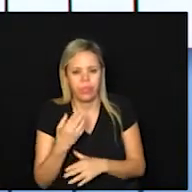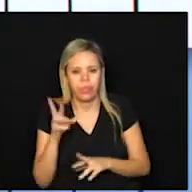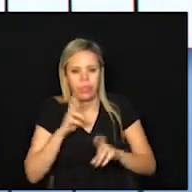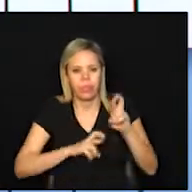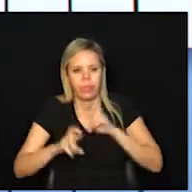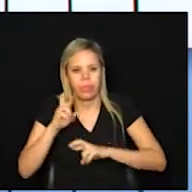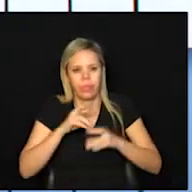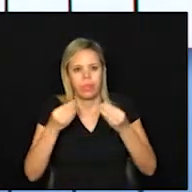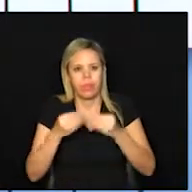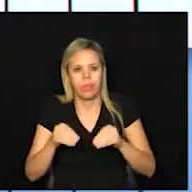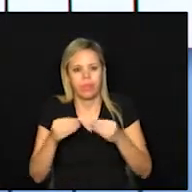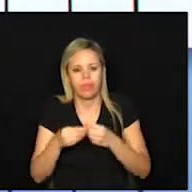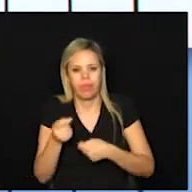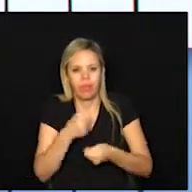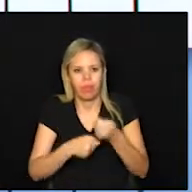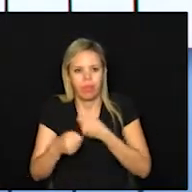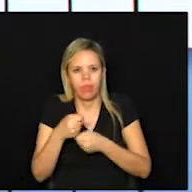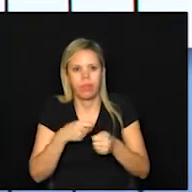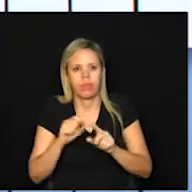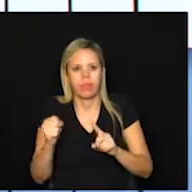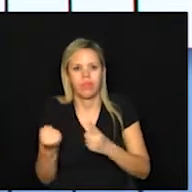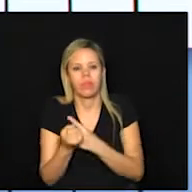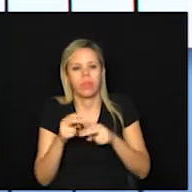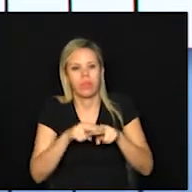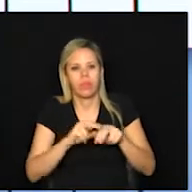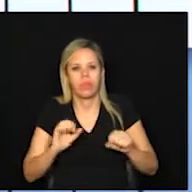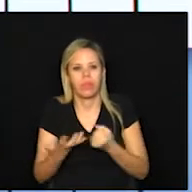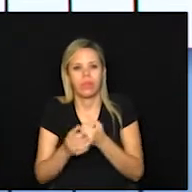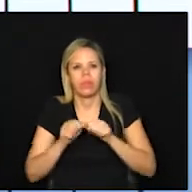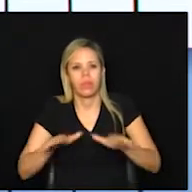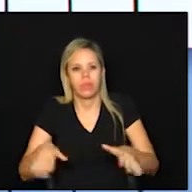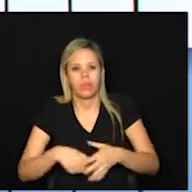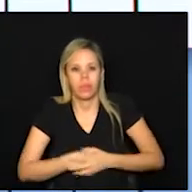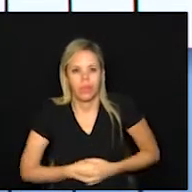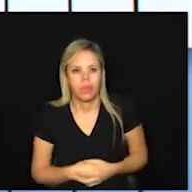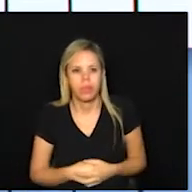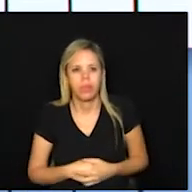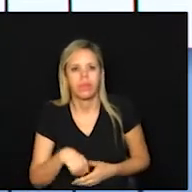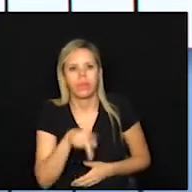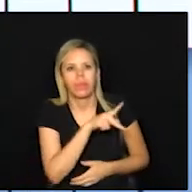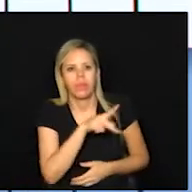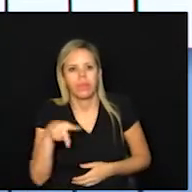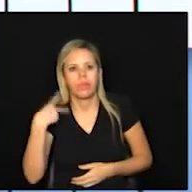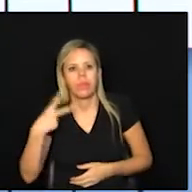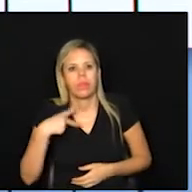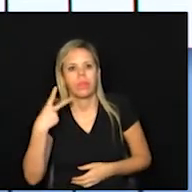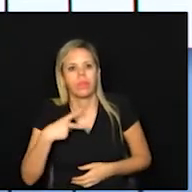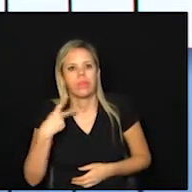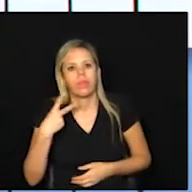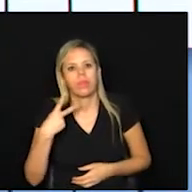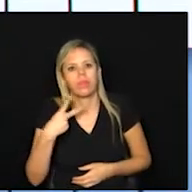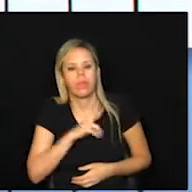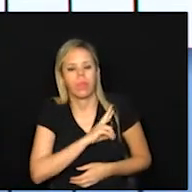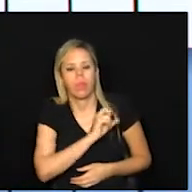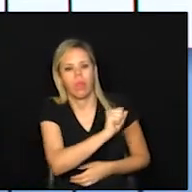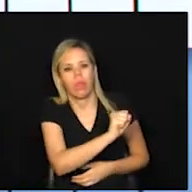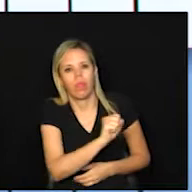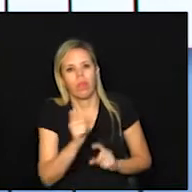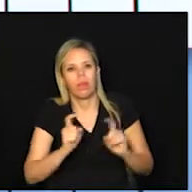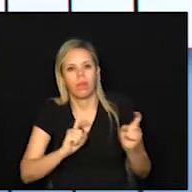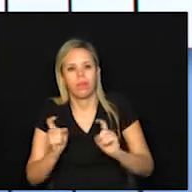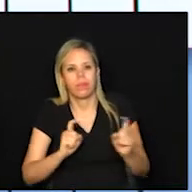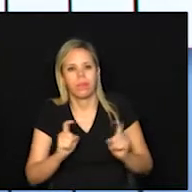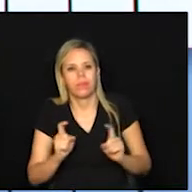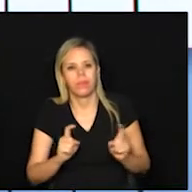analisar os impactos econômicos e sociais da pandemia da Covid-19, que é presidida pelo vereador Luiz Rossini, se